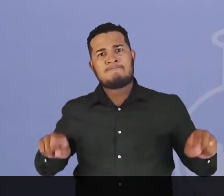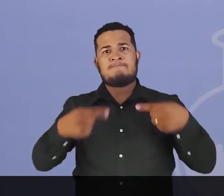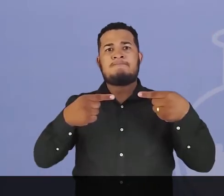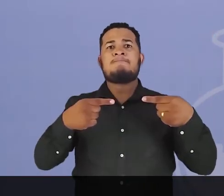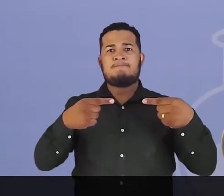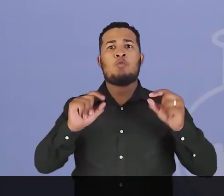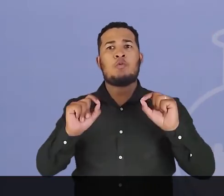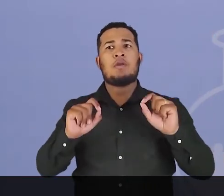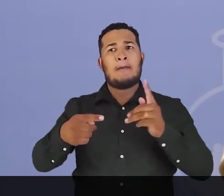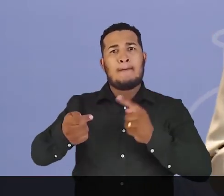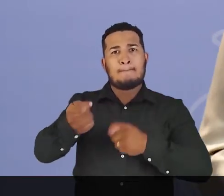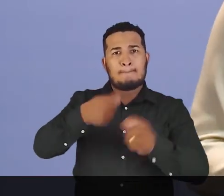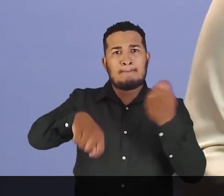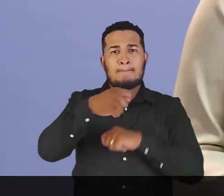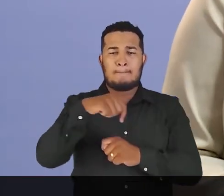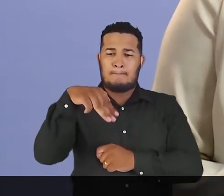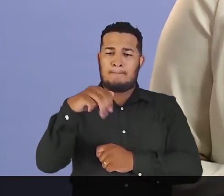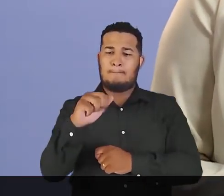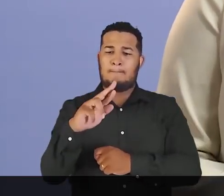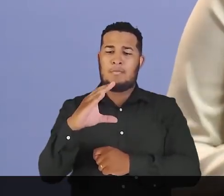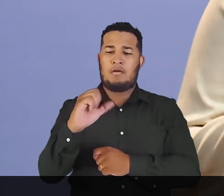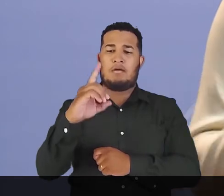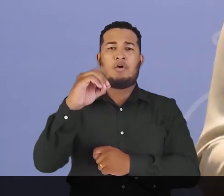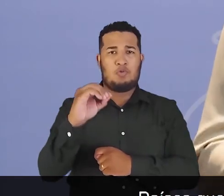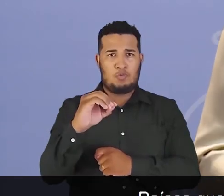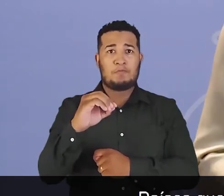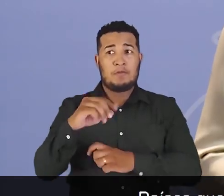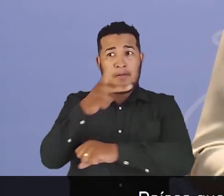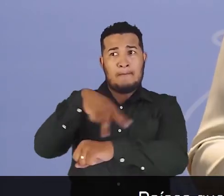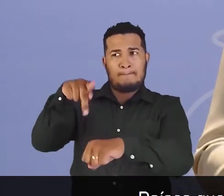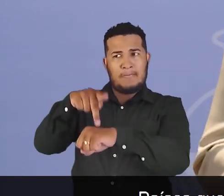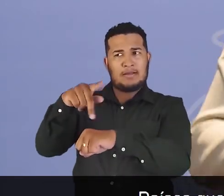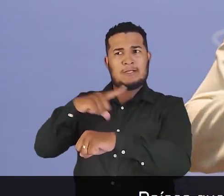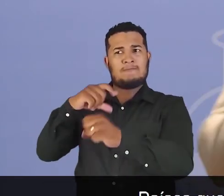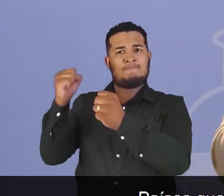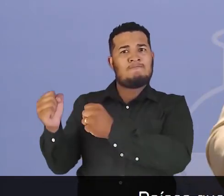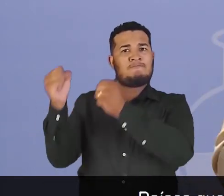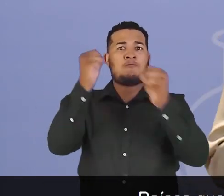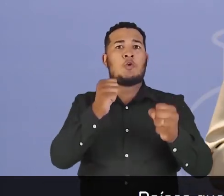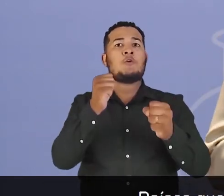uma disputa muito grande de mercado. Países que são os